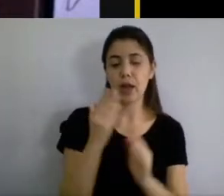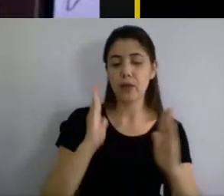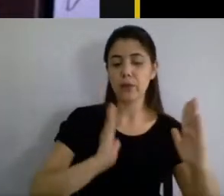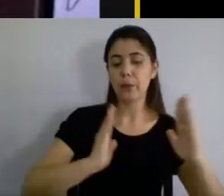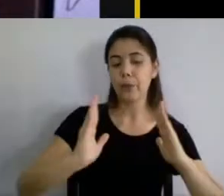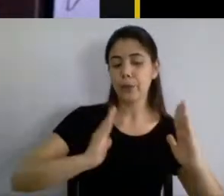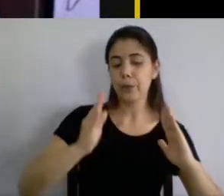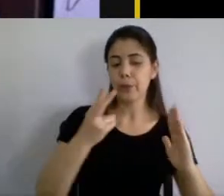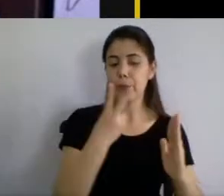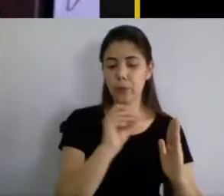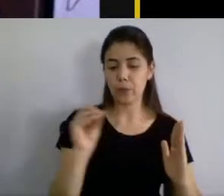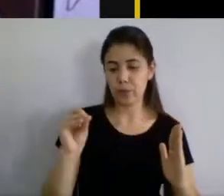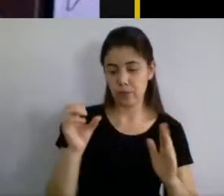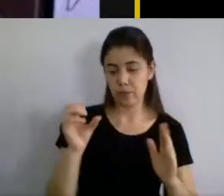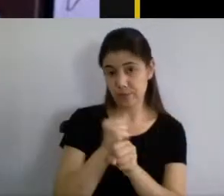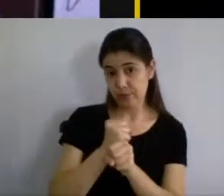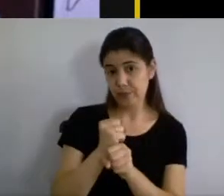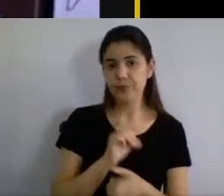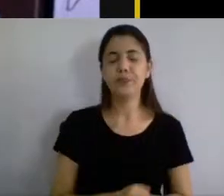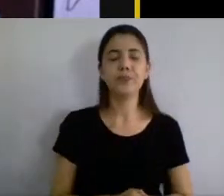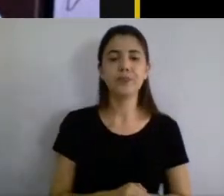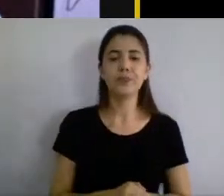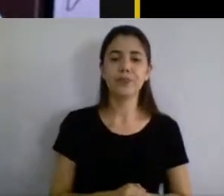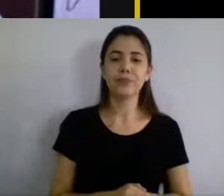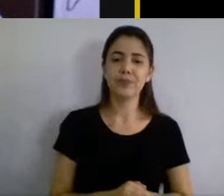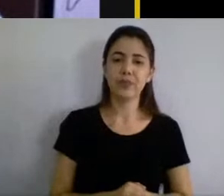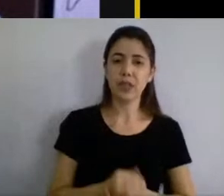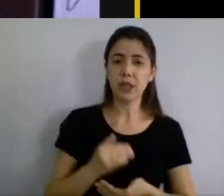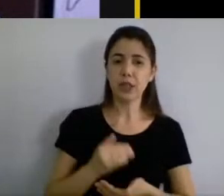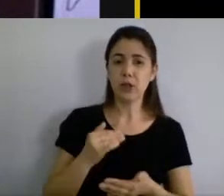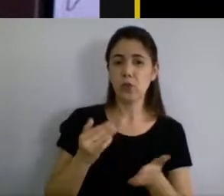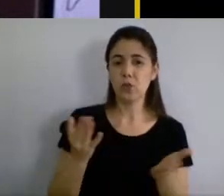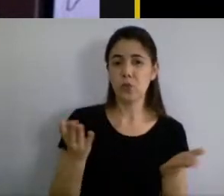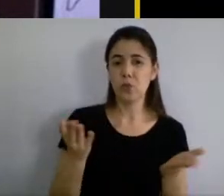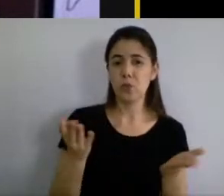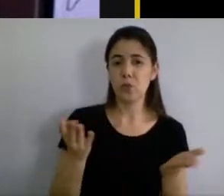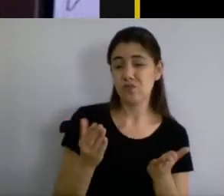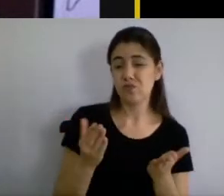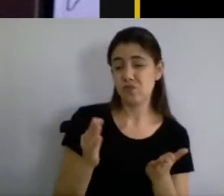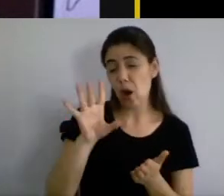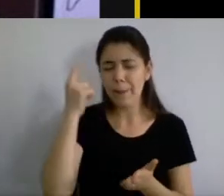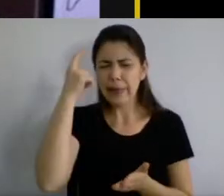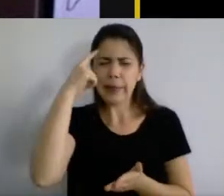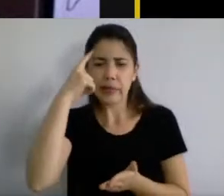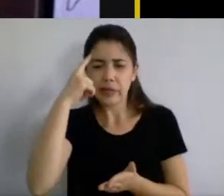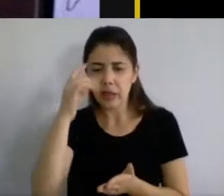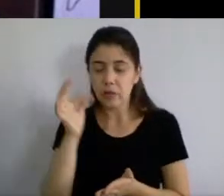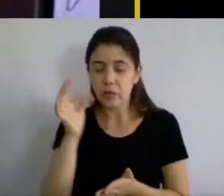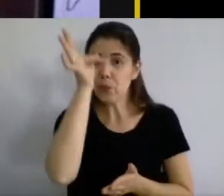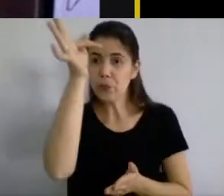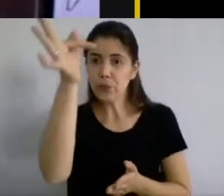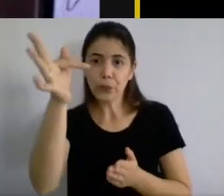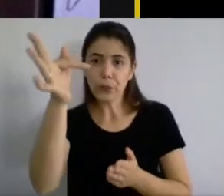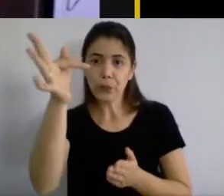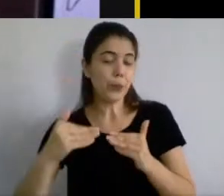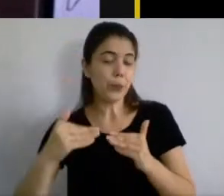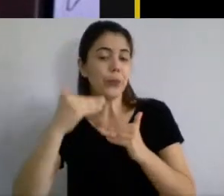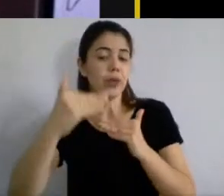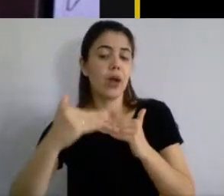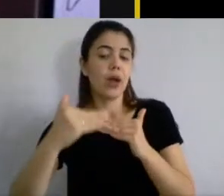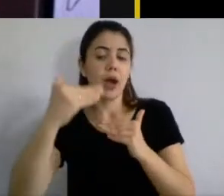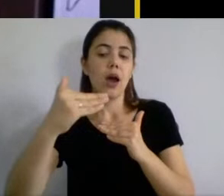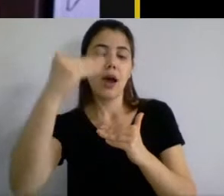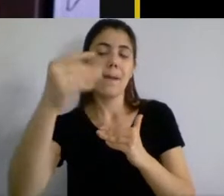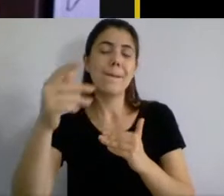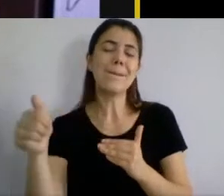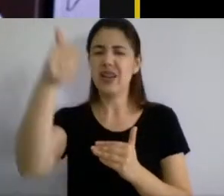progresso deixava o presente para trás. O presente era superado ou de